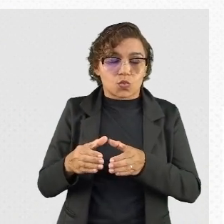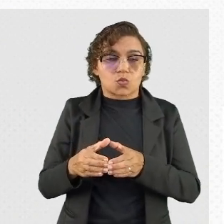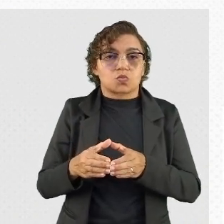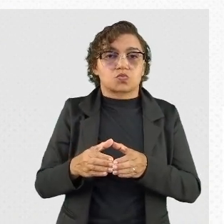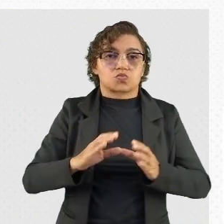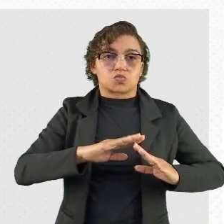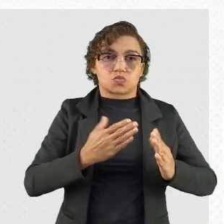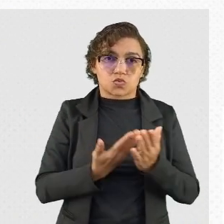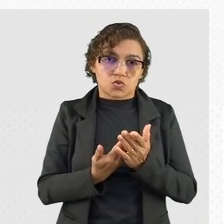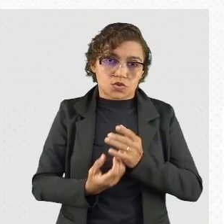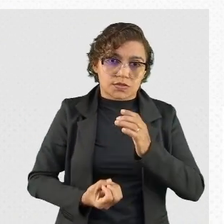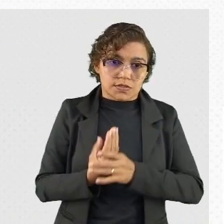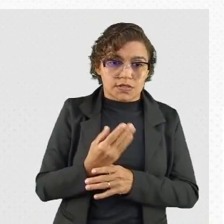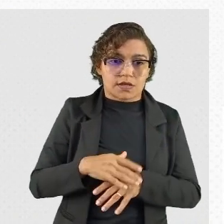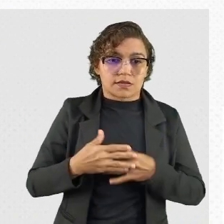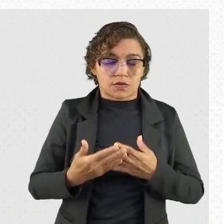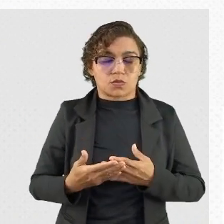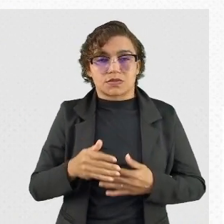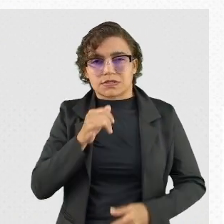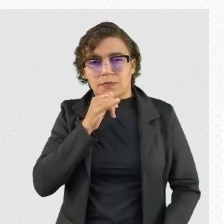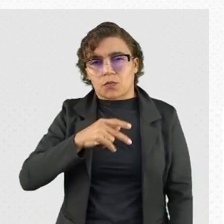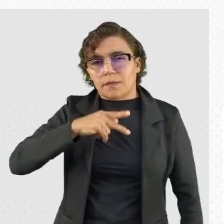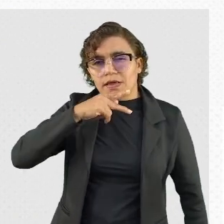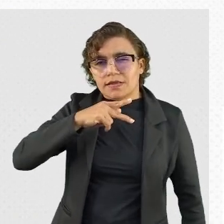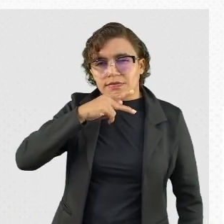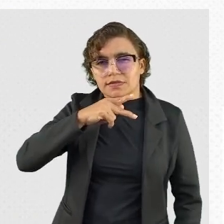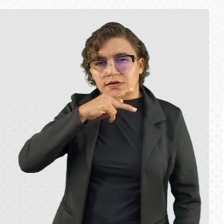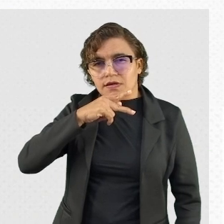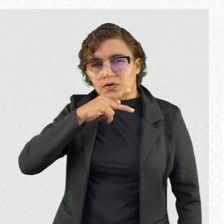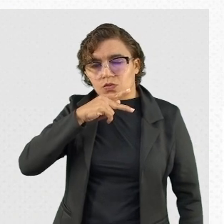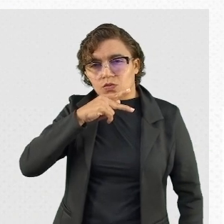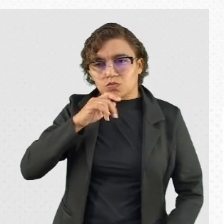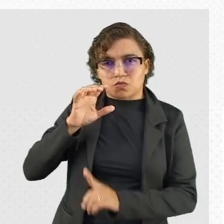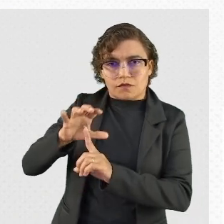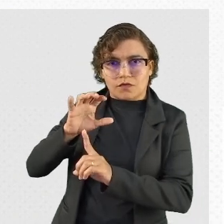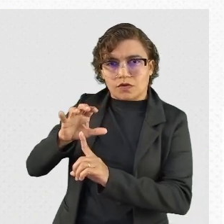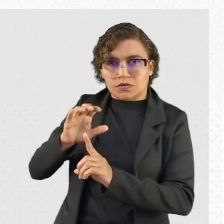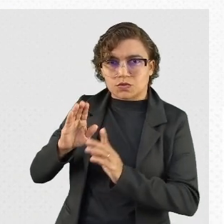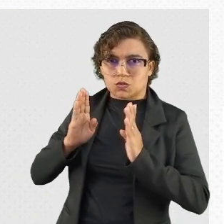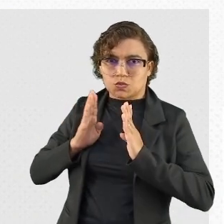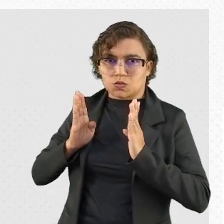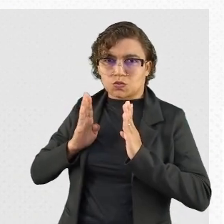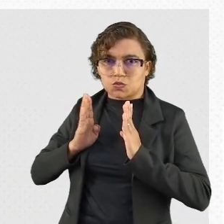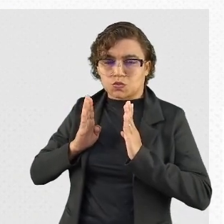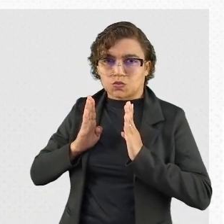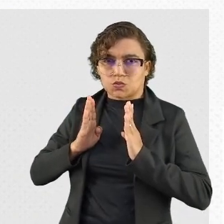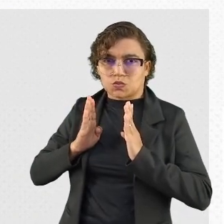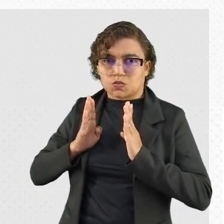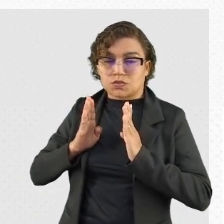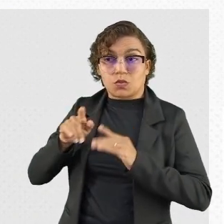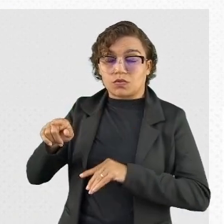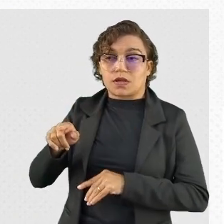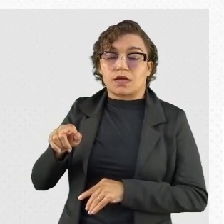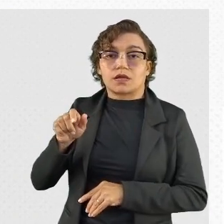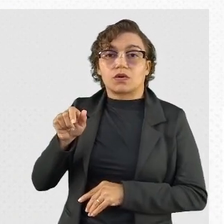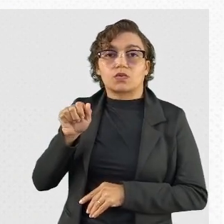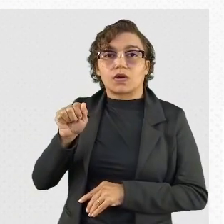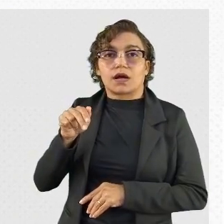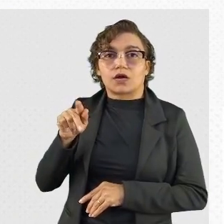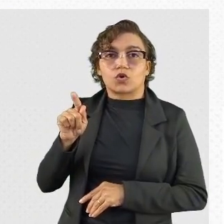bastante o Santo Agostinho na formulação da sua filosofia, né?